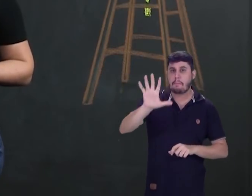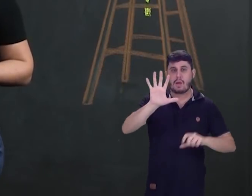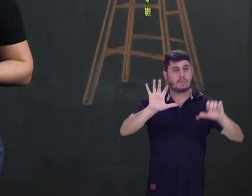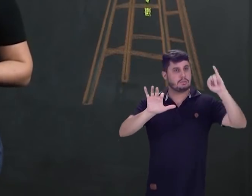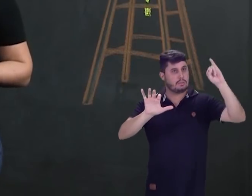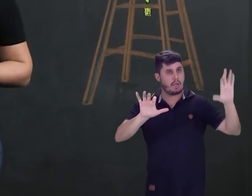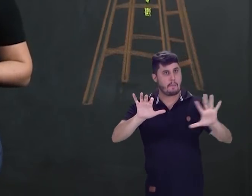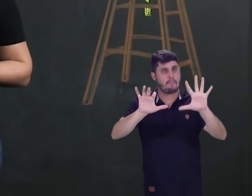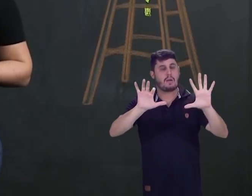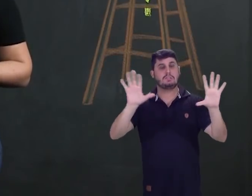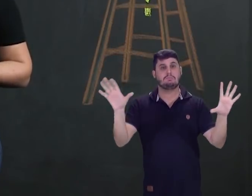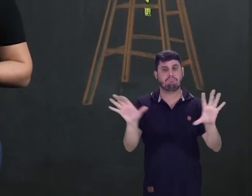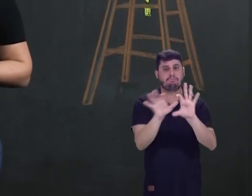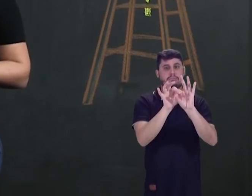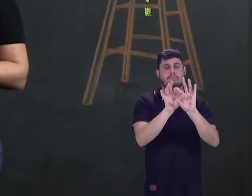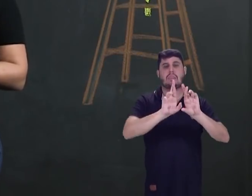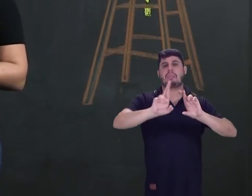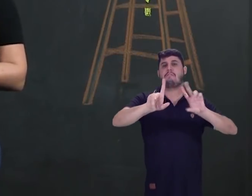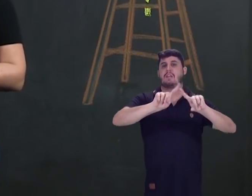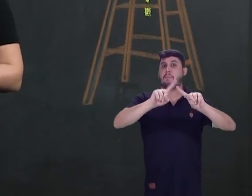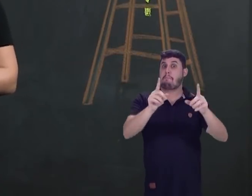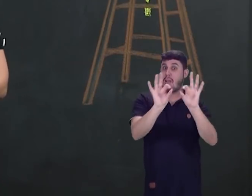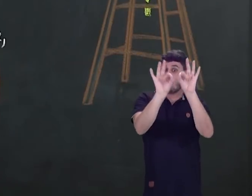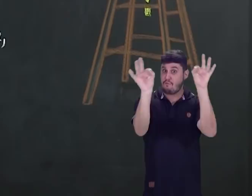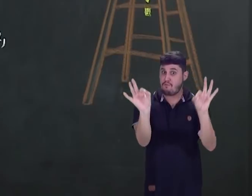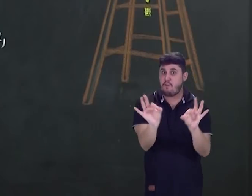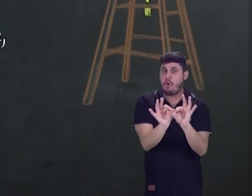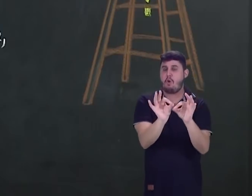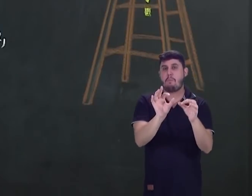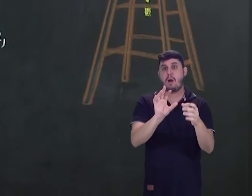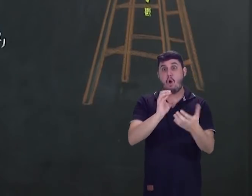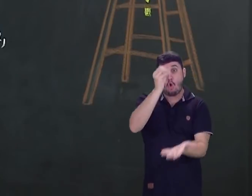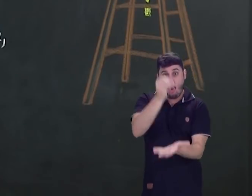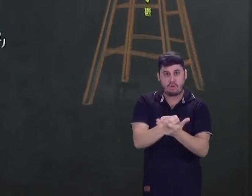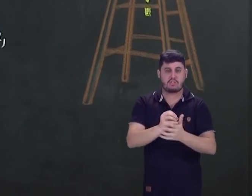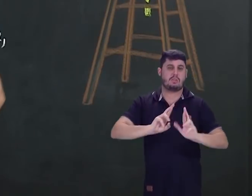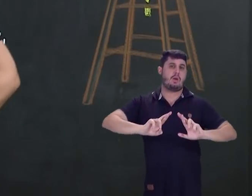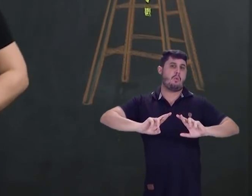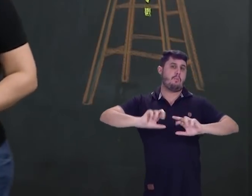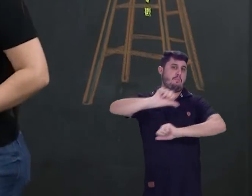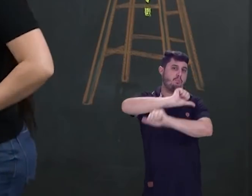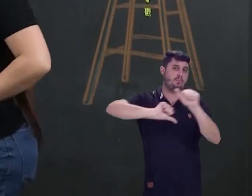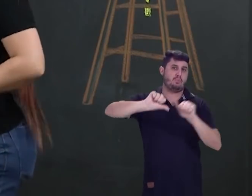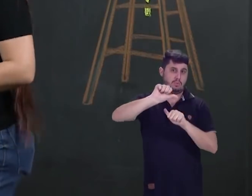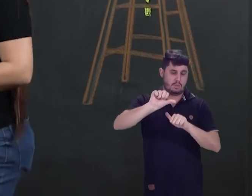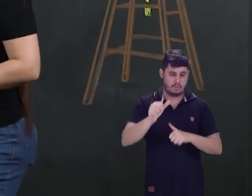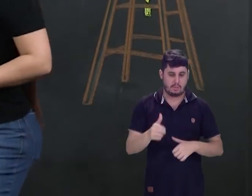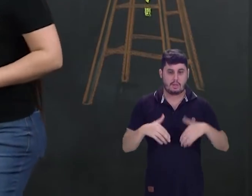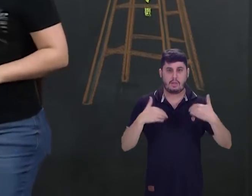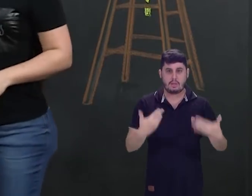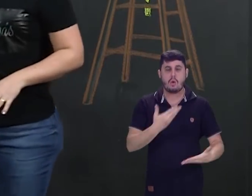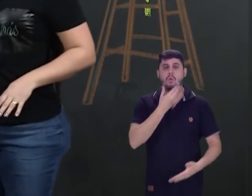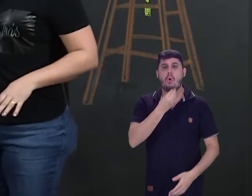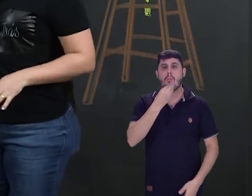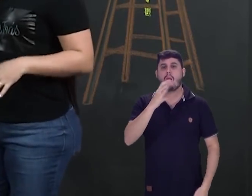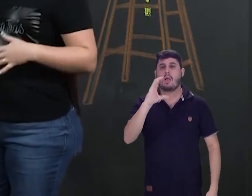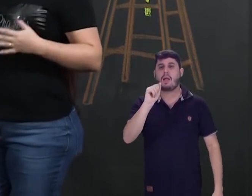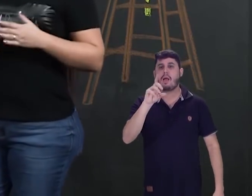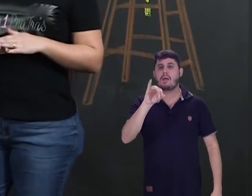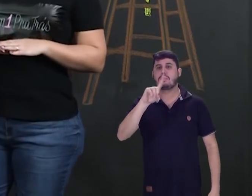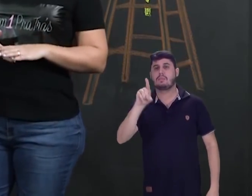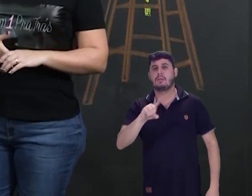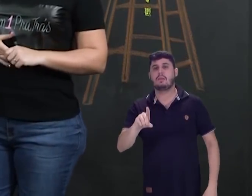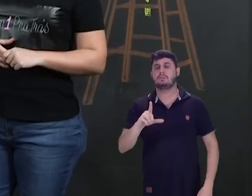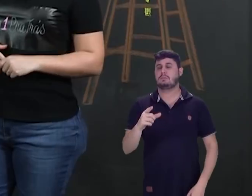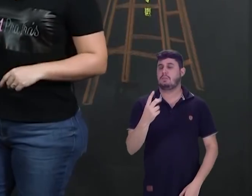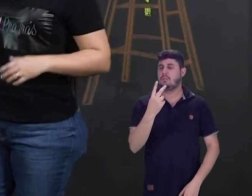representando realmente essa forma que é conhecida. Então aqui, ó, o Kandinsky e o Mondrian são